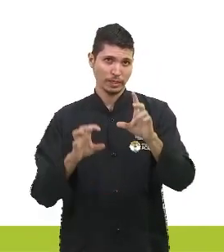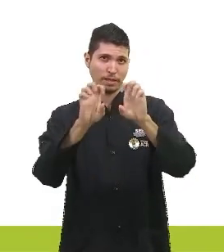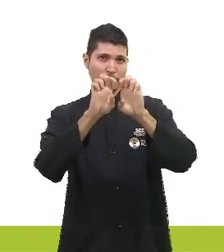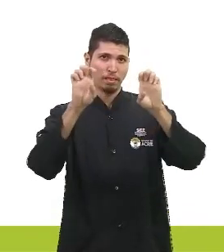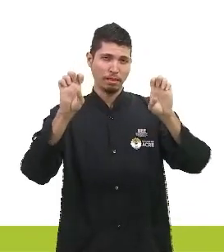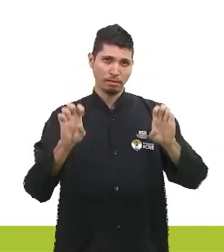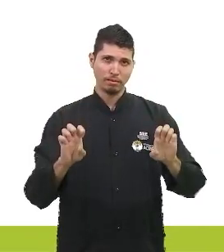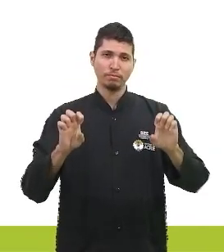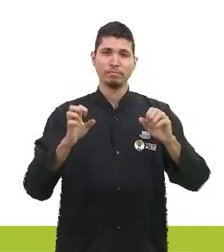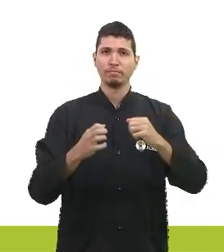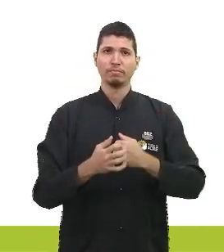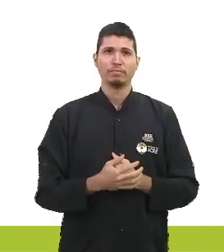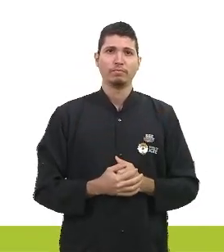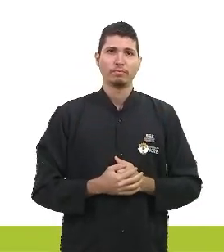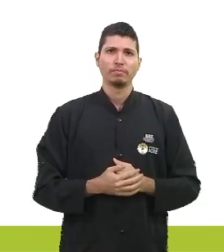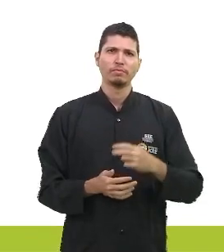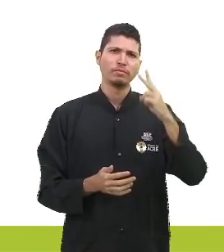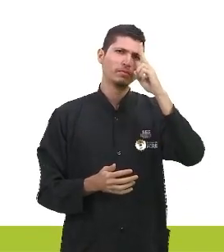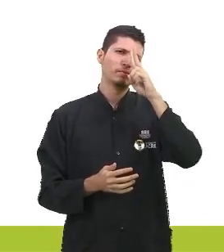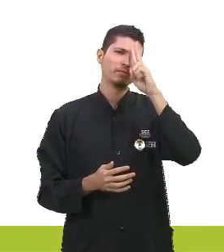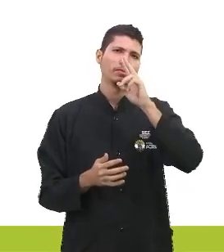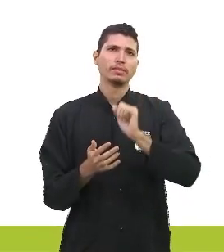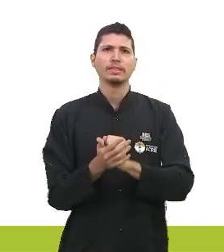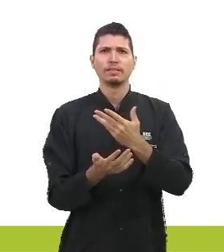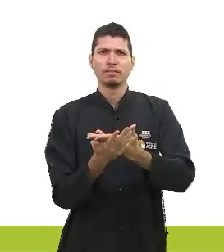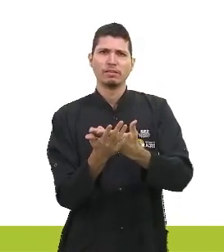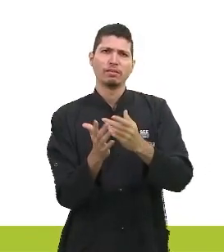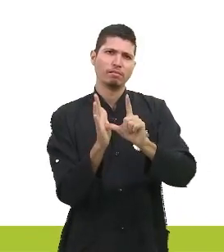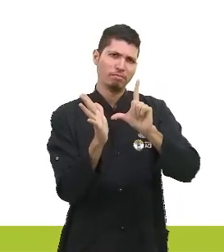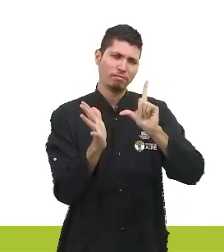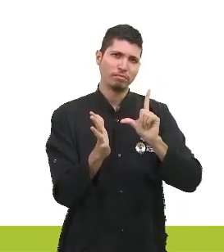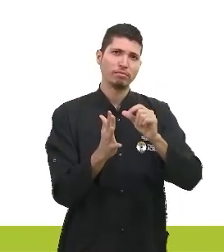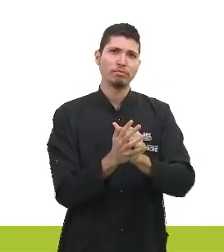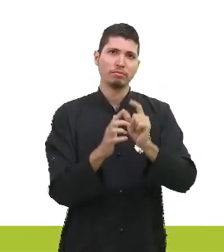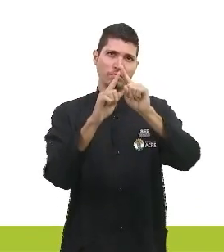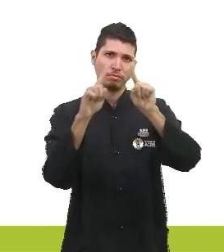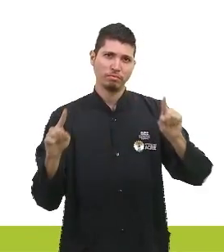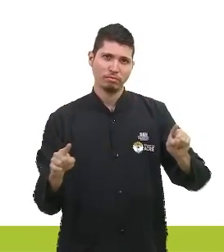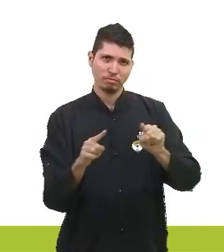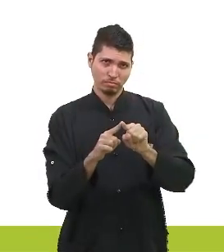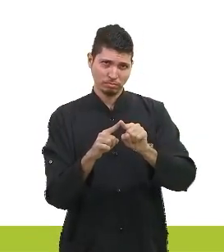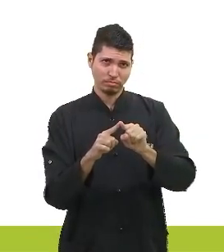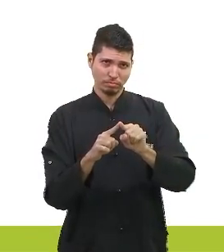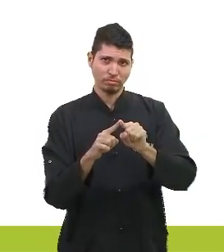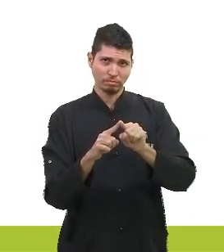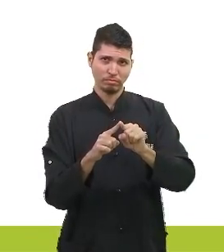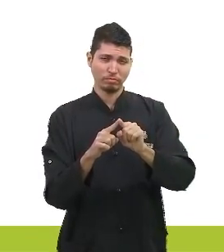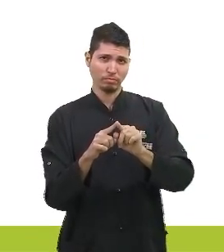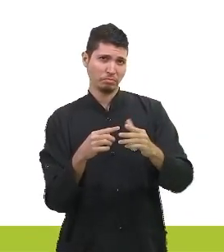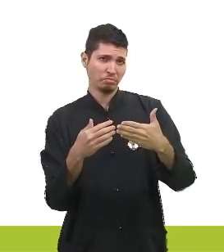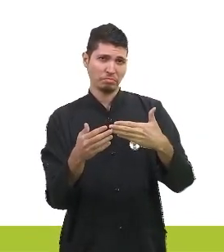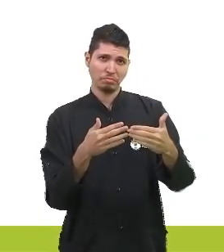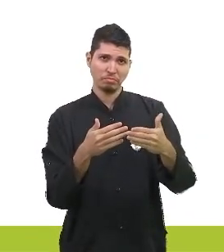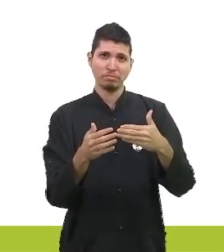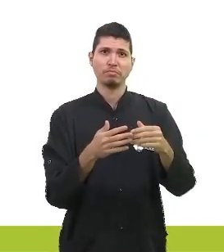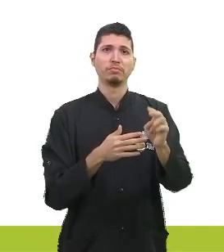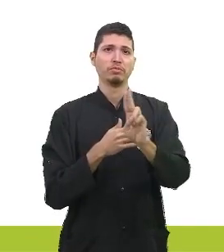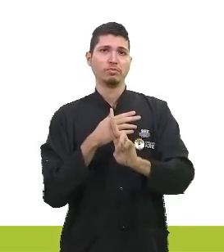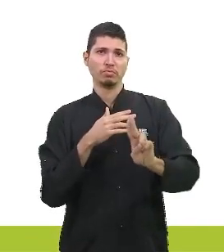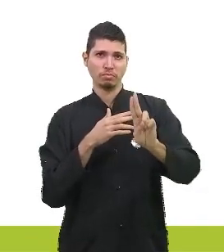Lembra, em aulas anteriores, que nós fizemos o seguinte: eu peguei um triângulo retângulo qualquer,